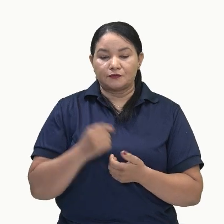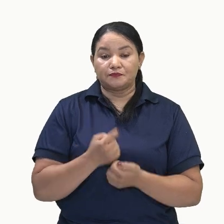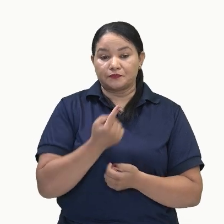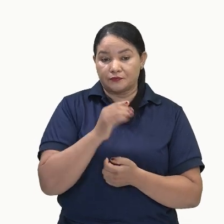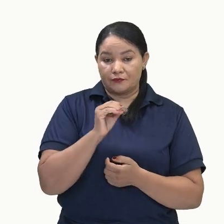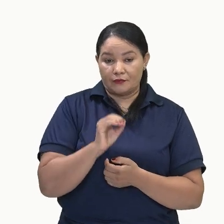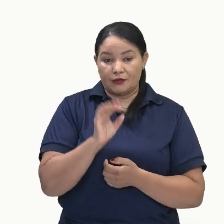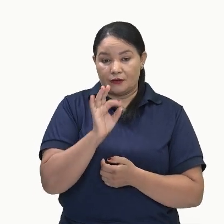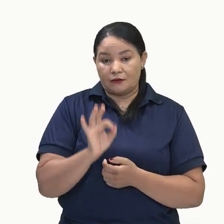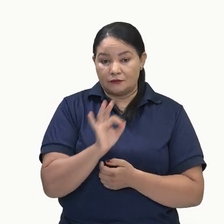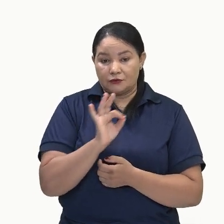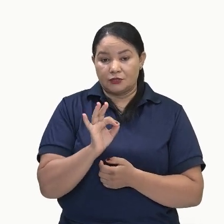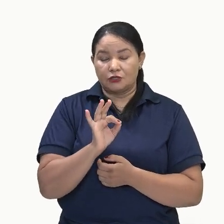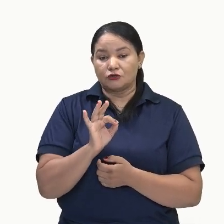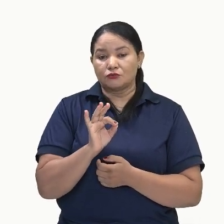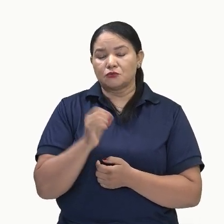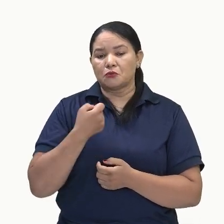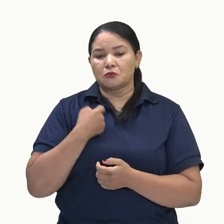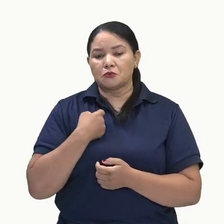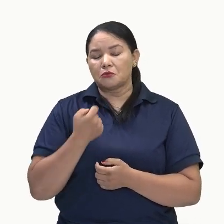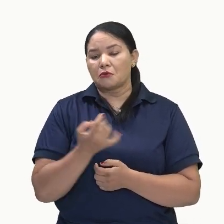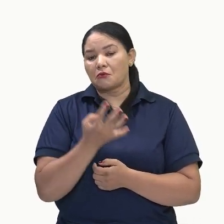10% de um número. Quanto é?